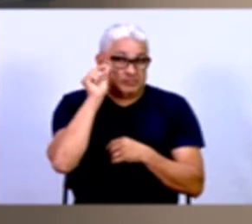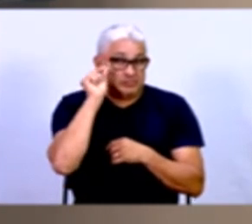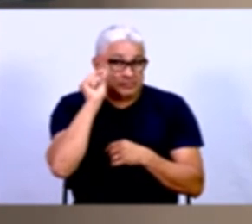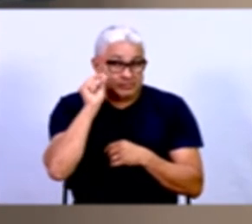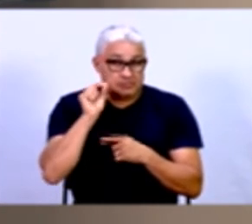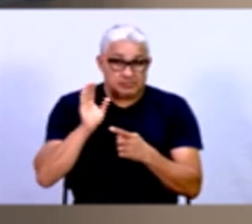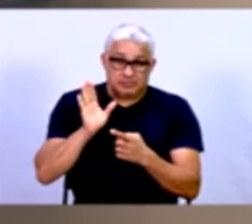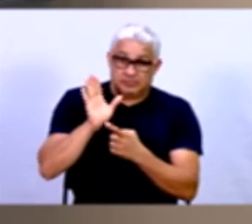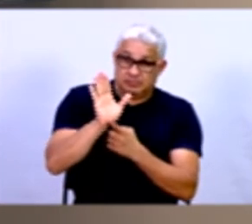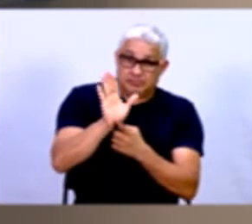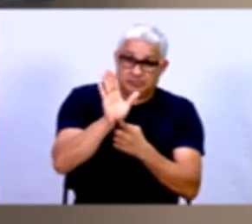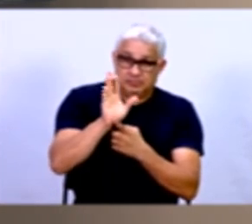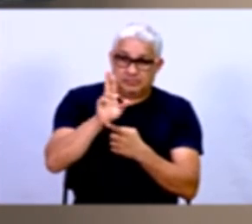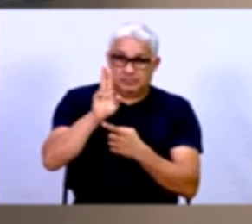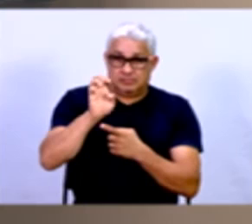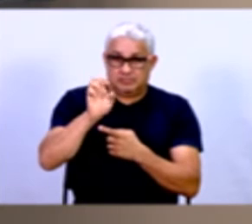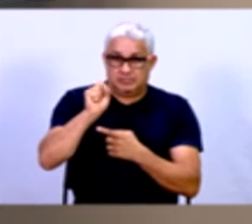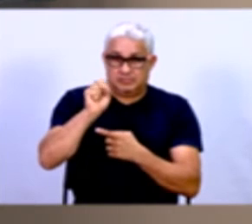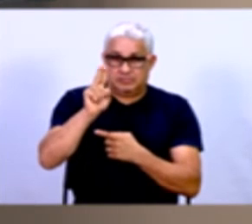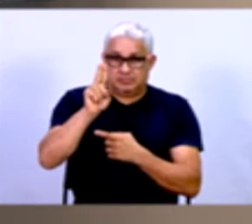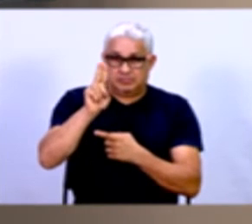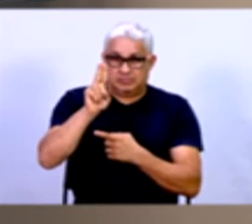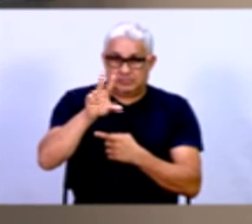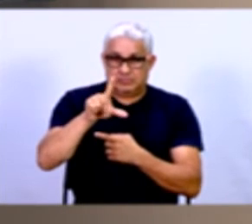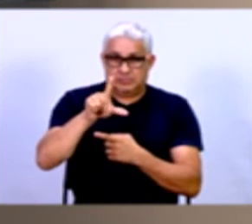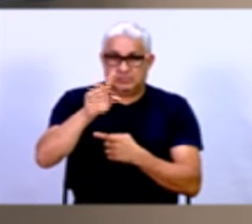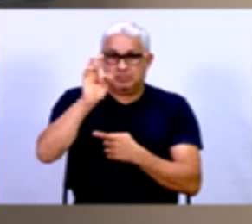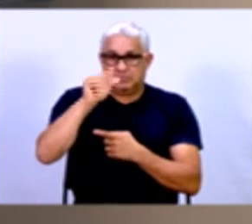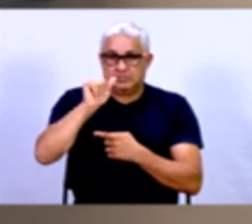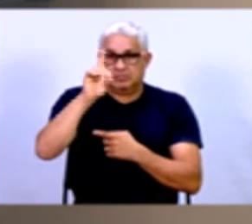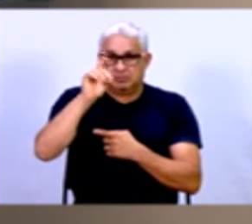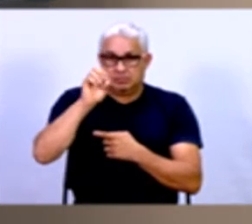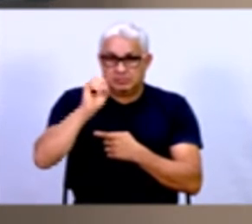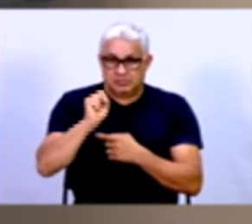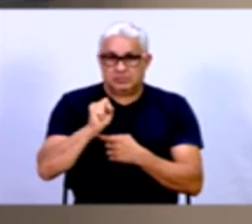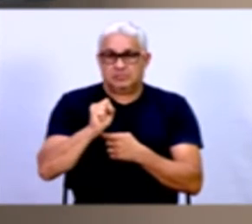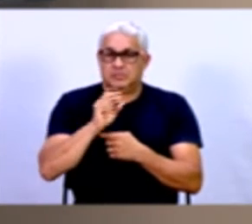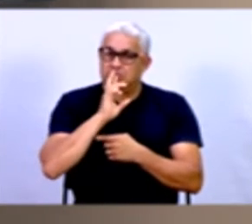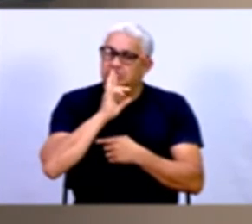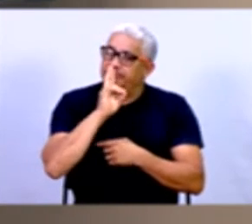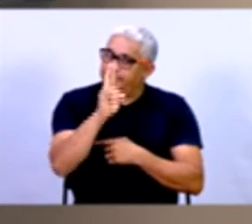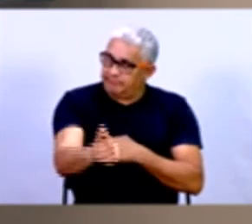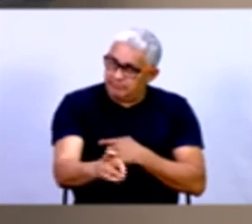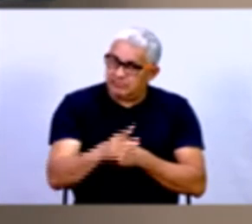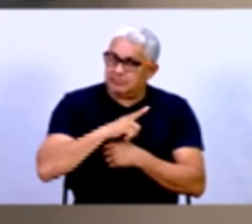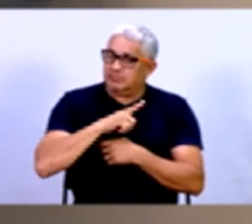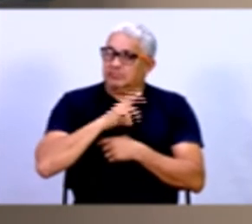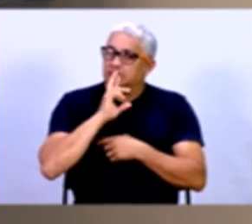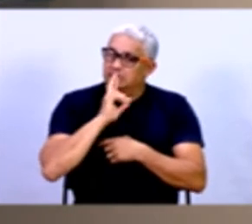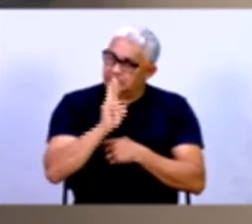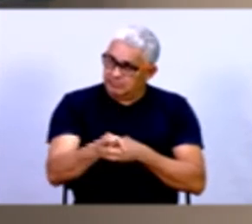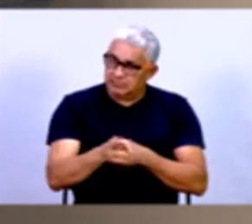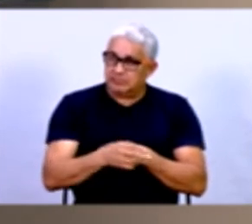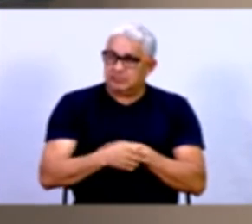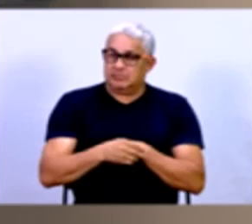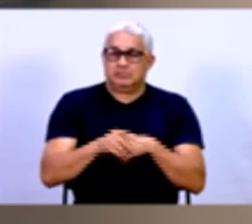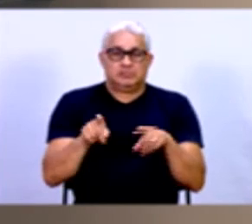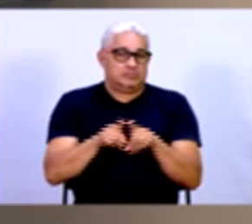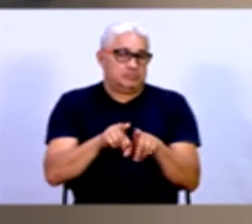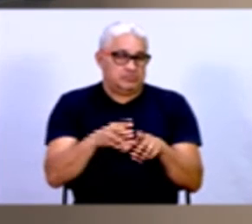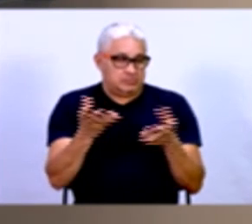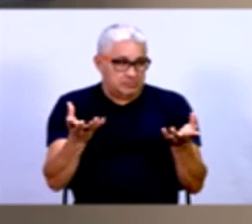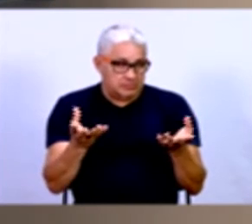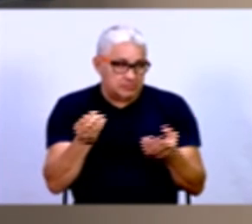uma apresentação de resultados, a gente já vir com alguma solução ou alguma possibilitando assim, alguma oportunidade de